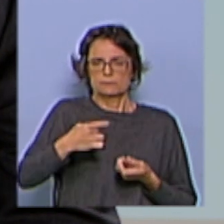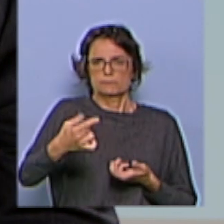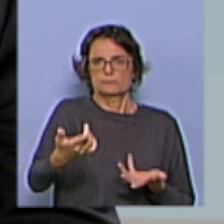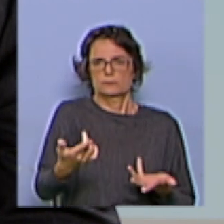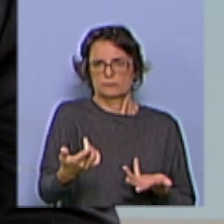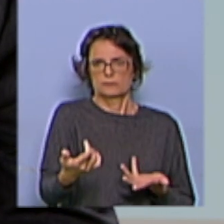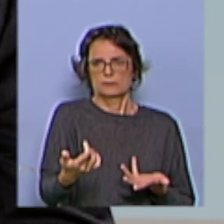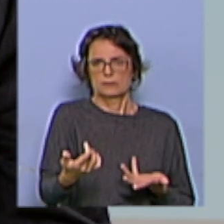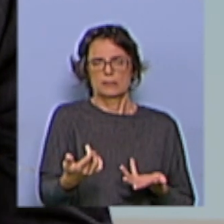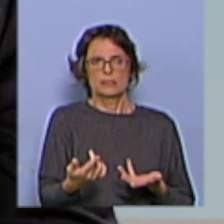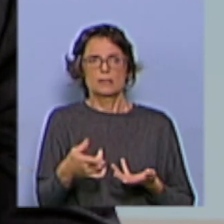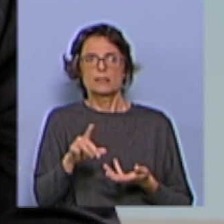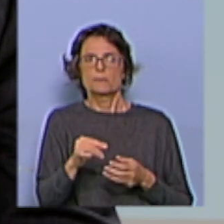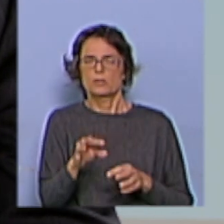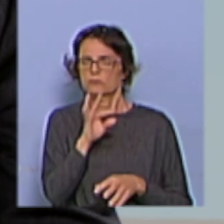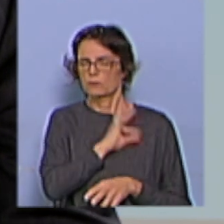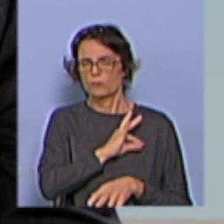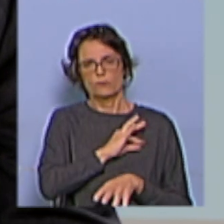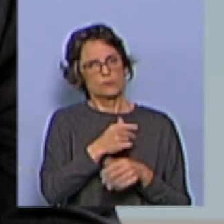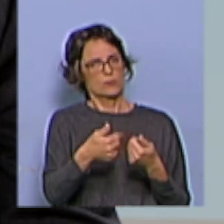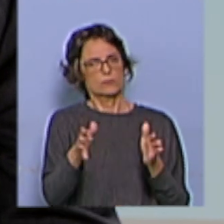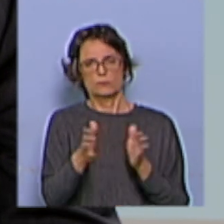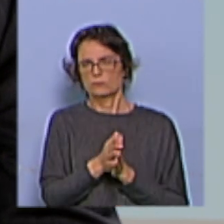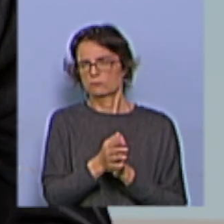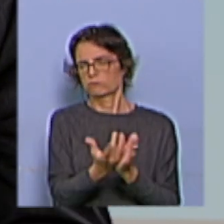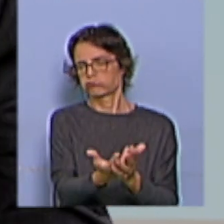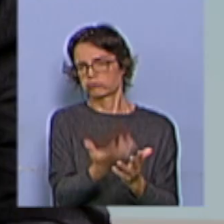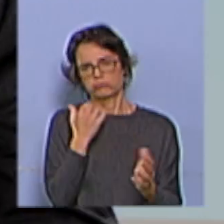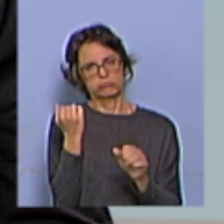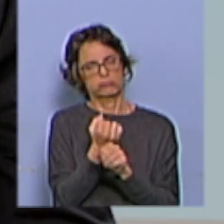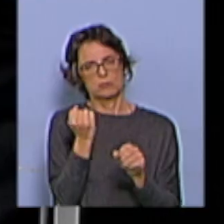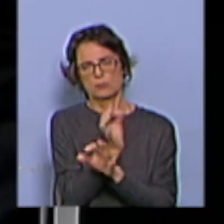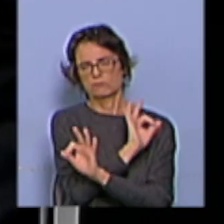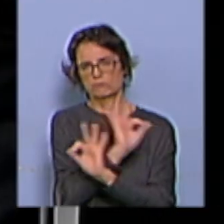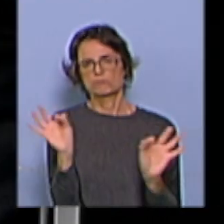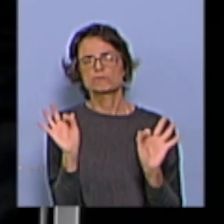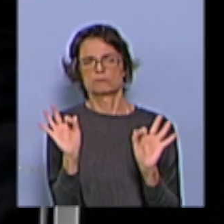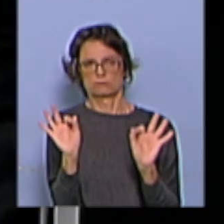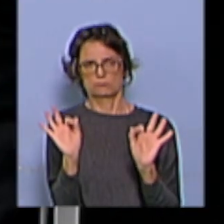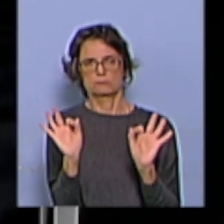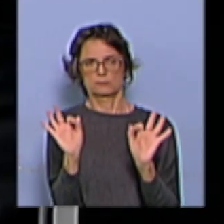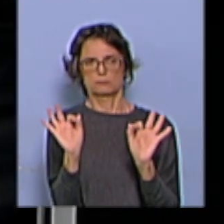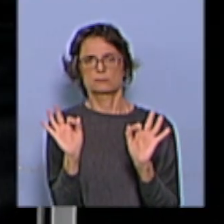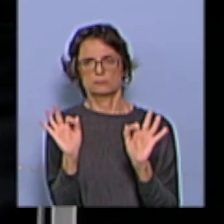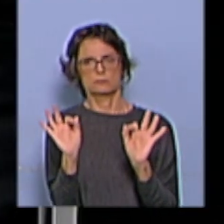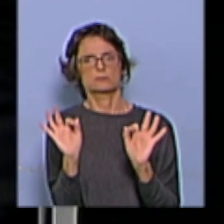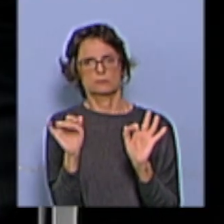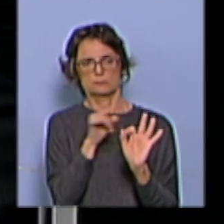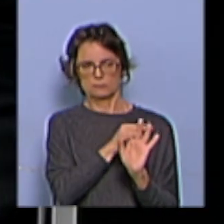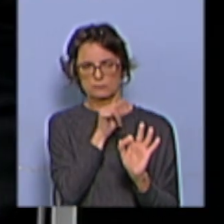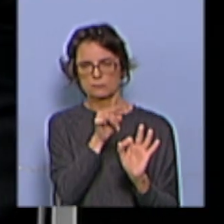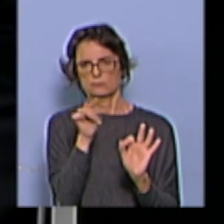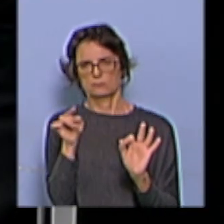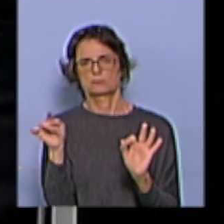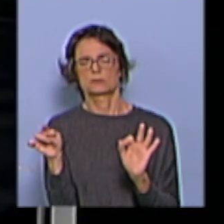Mas eles foram, de facto, extraordinários em todo o trabalho que realizaram na linha da frente. E na